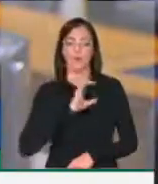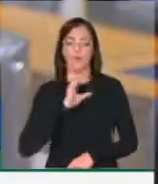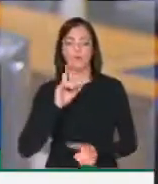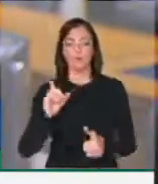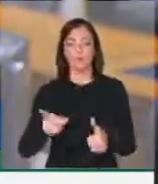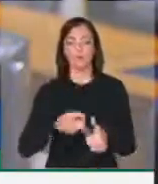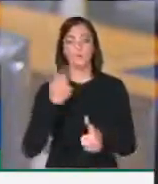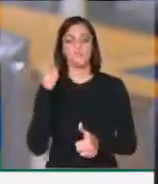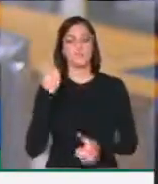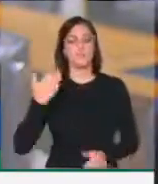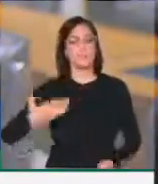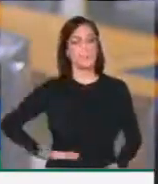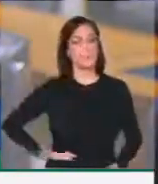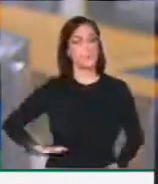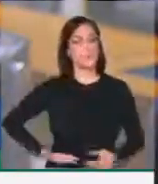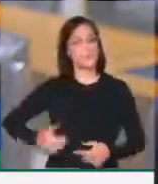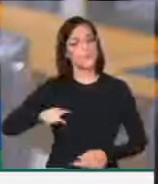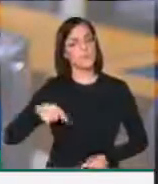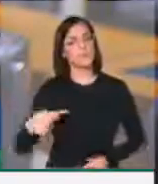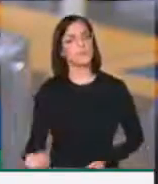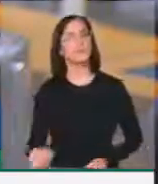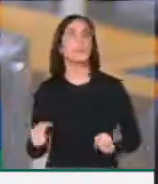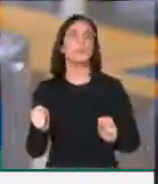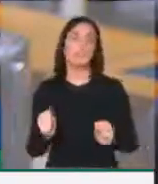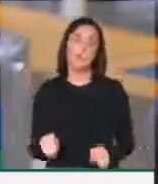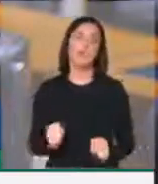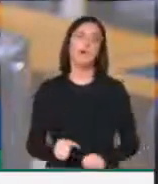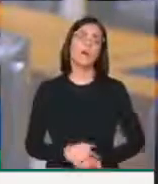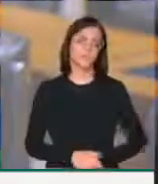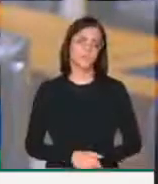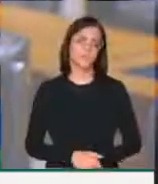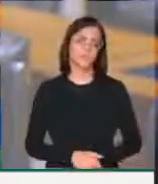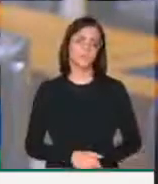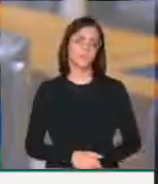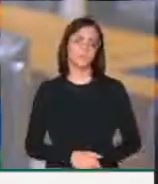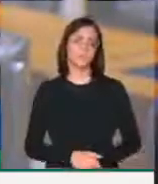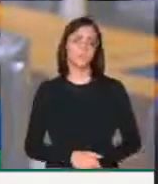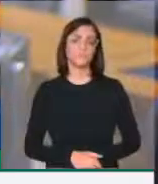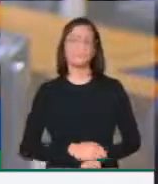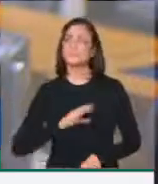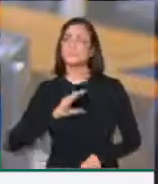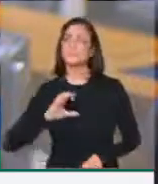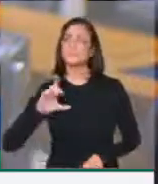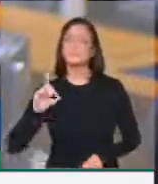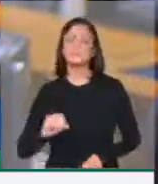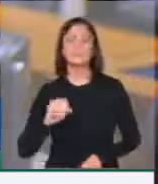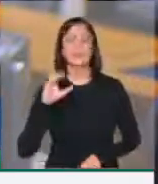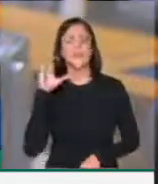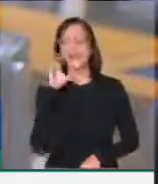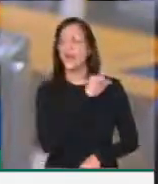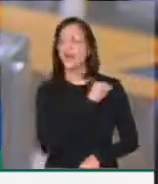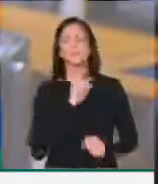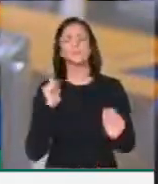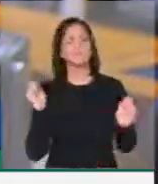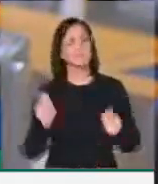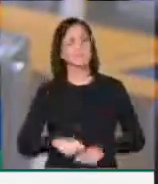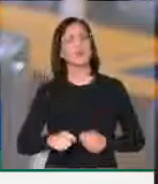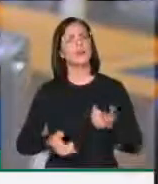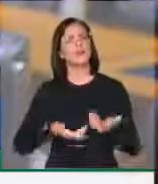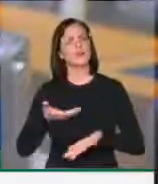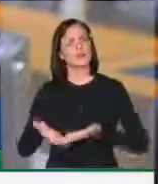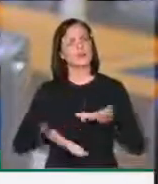primeira menstruação. Então, quanto mais precoce o diagnóstico, mais rápido será o tratamento